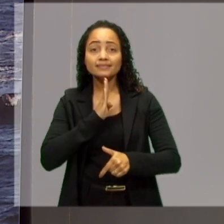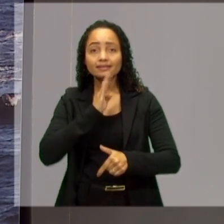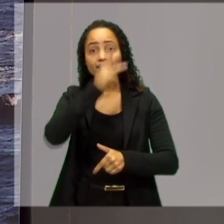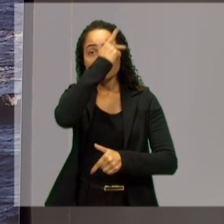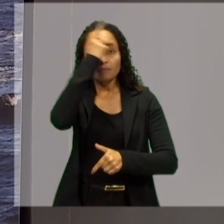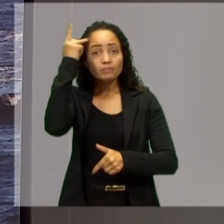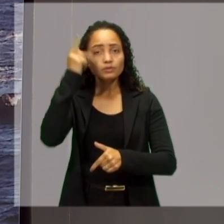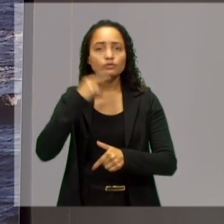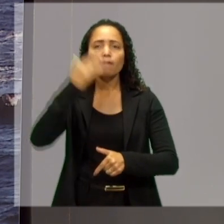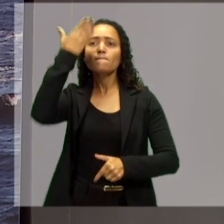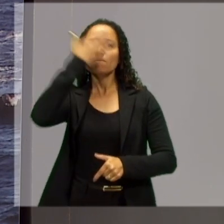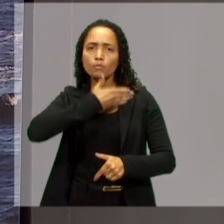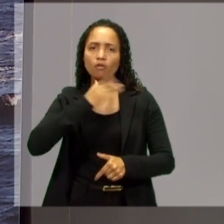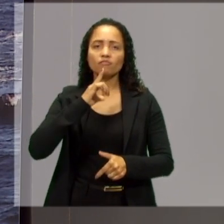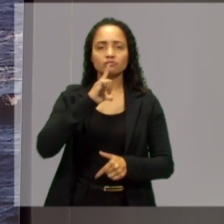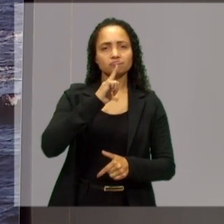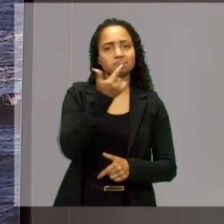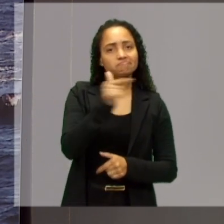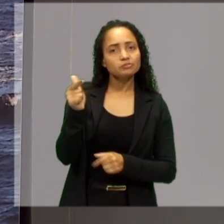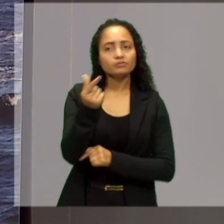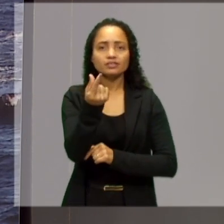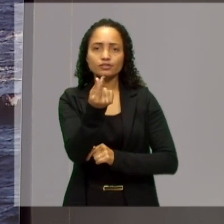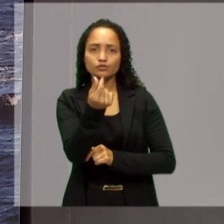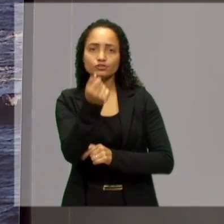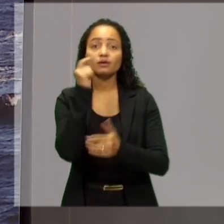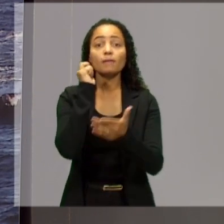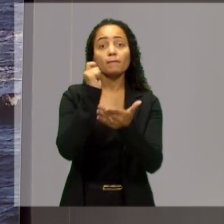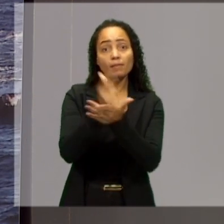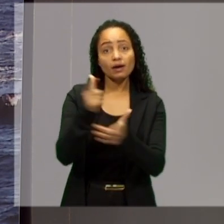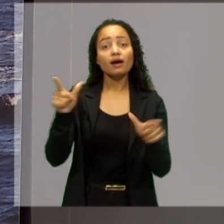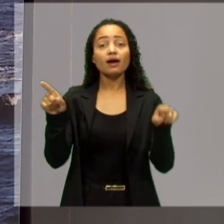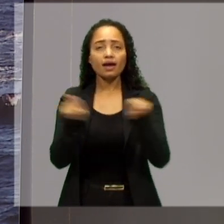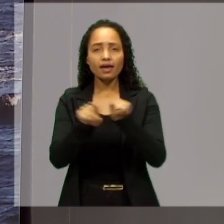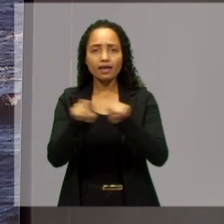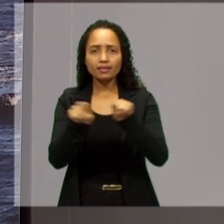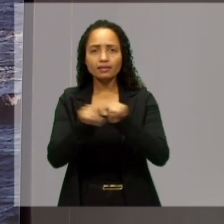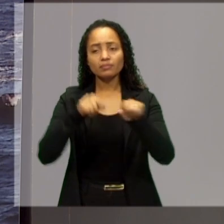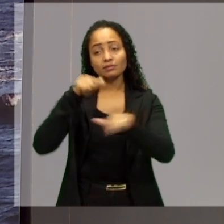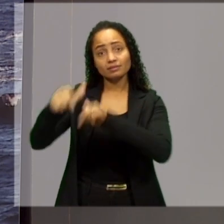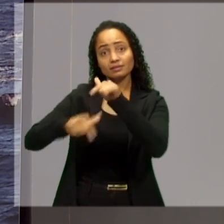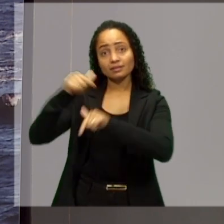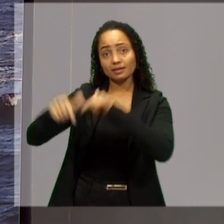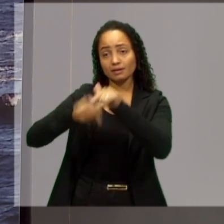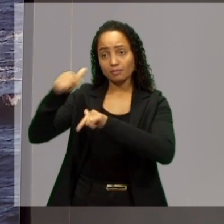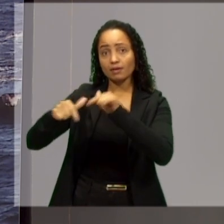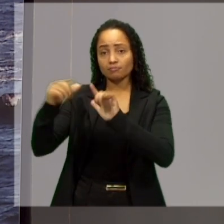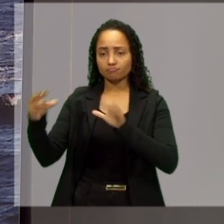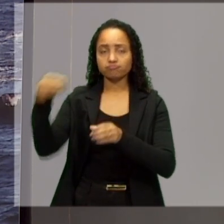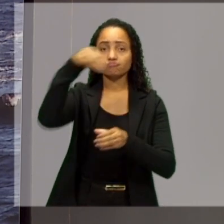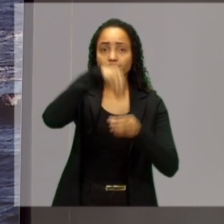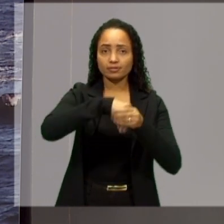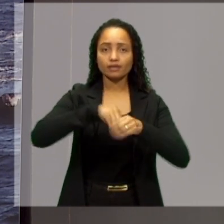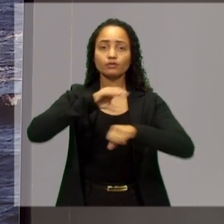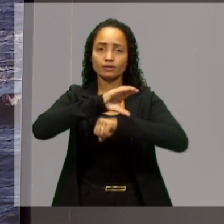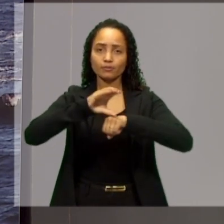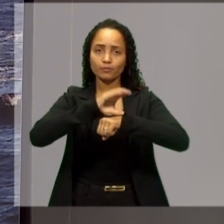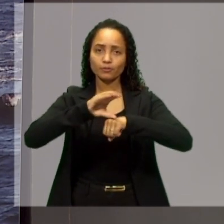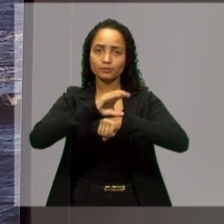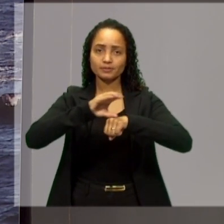que comprovarem insuficiência de recursos? E que o instrumento para isso está previsto também na Constituição, em seu